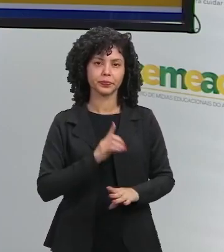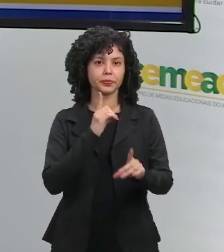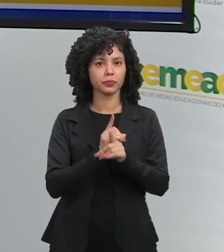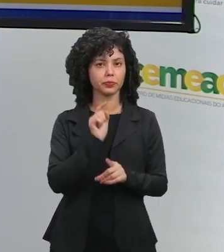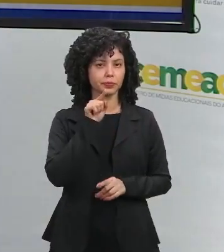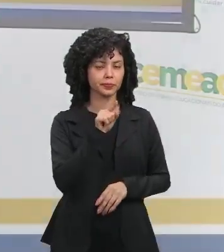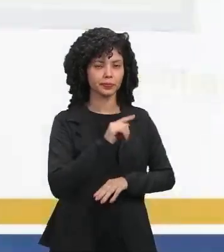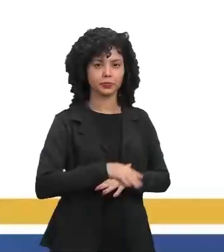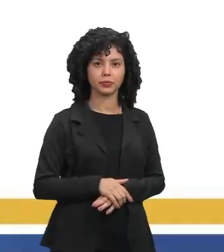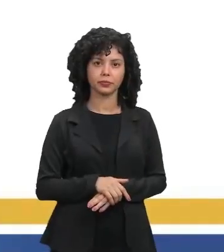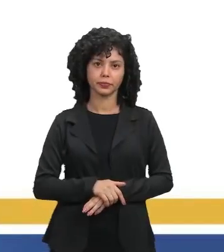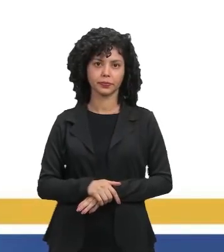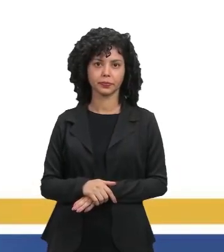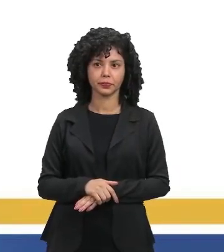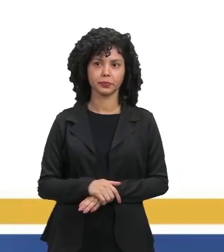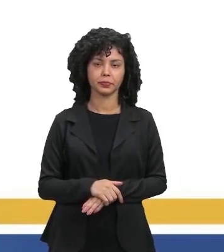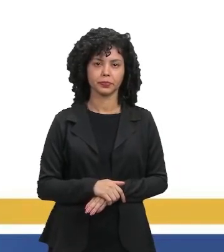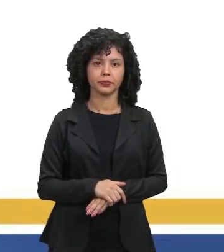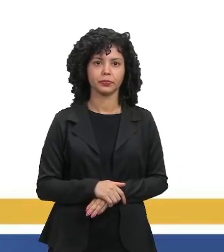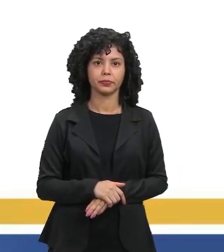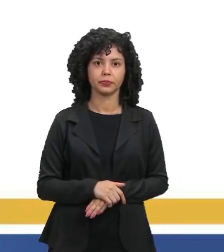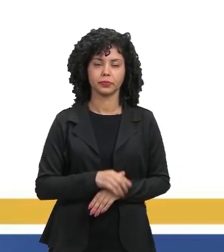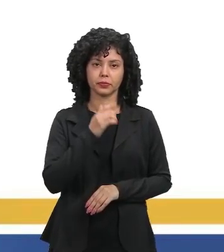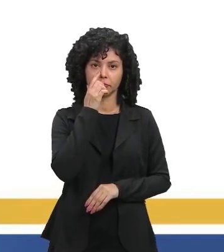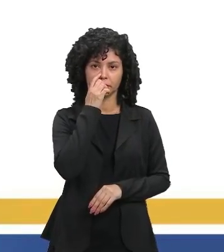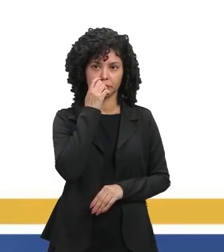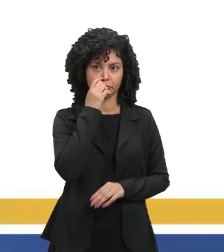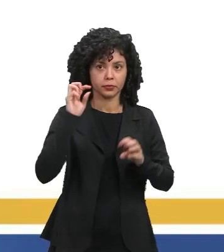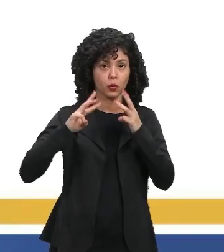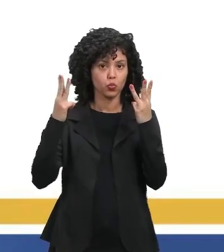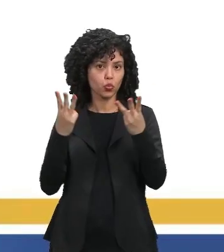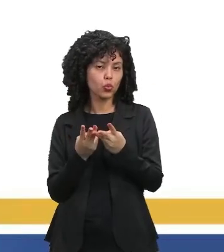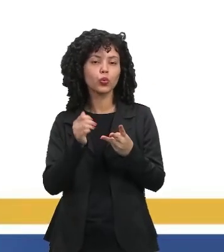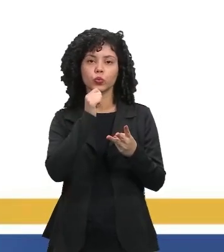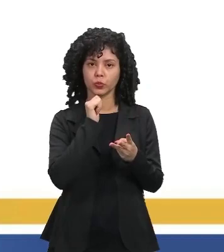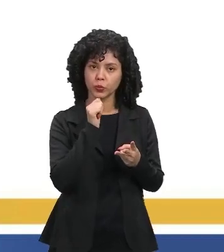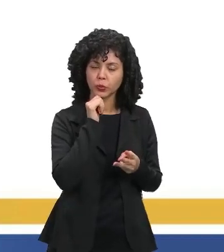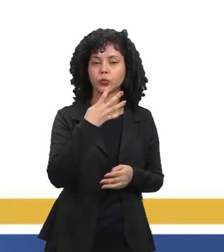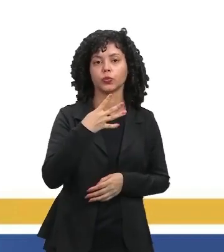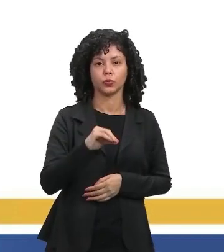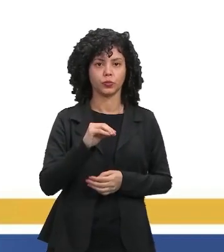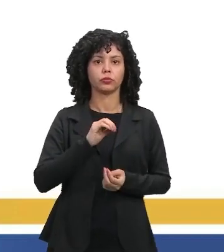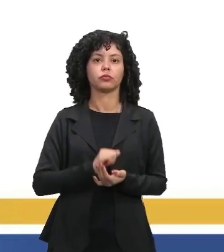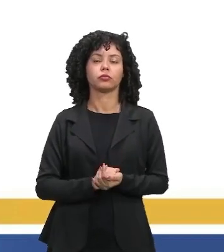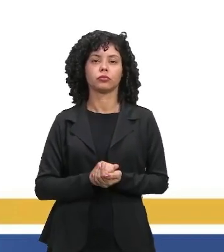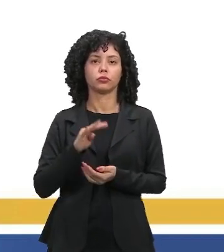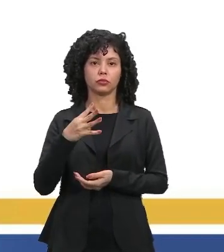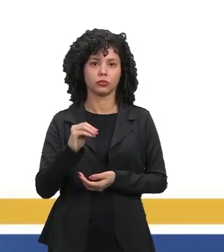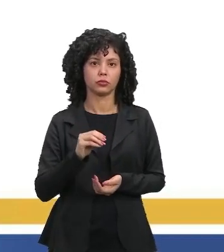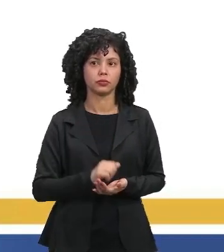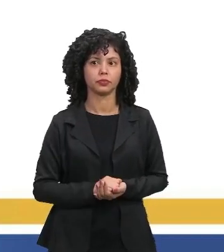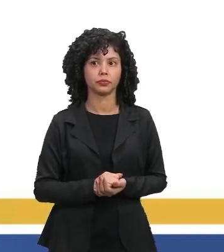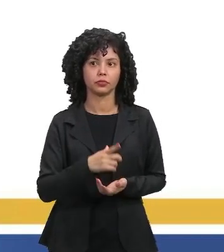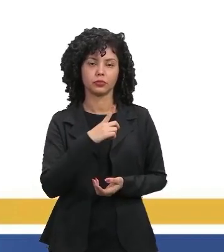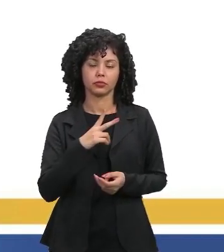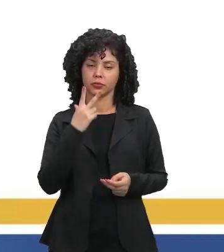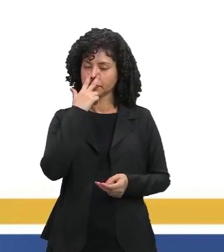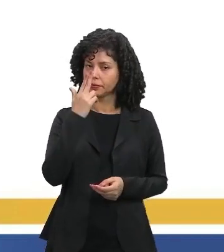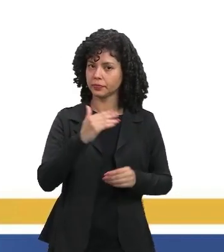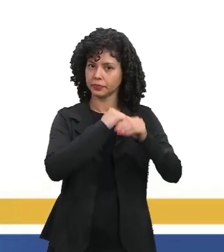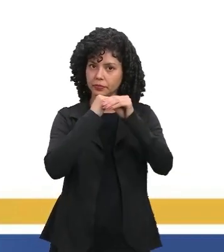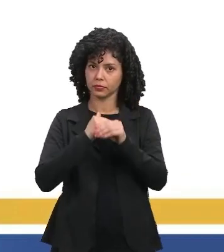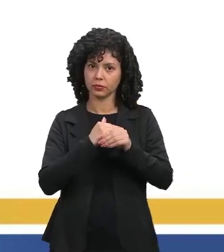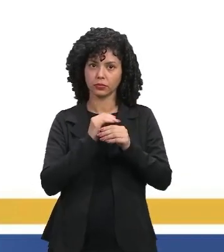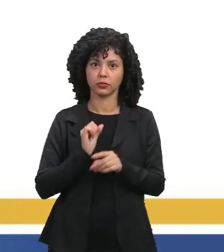identifica. Então, vamos lá. A massa do cálcio é 40 e a do argônio 40. Beleza, eles têm isso em comum, então eles